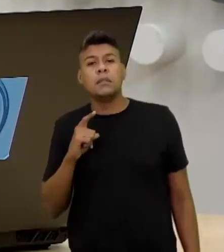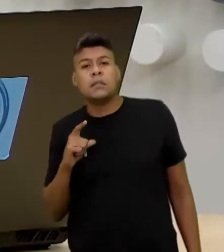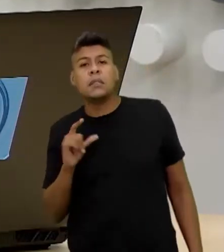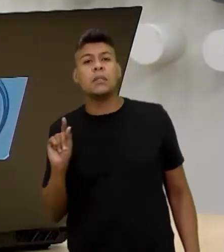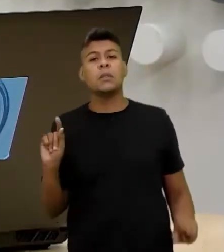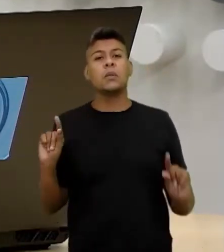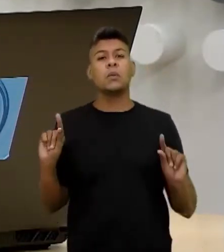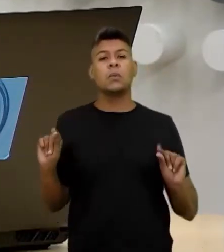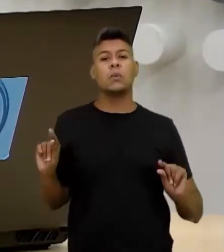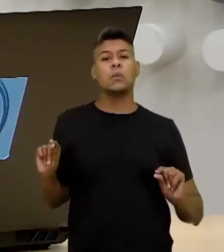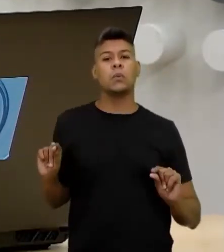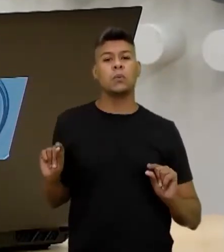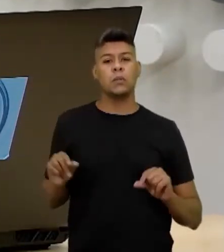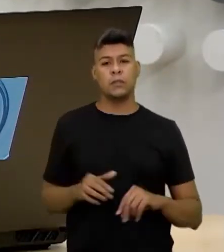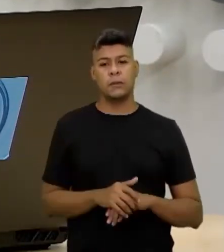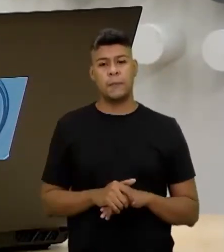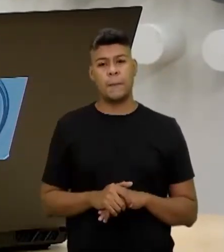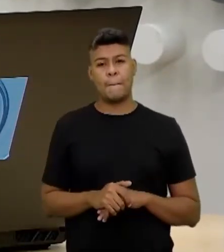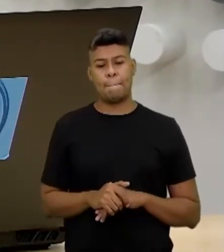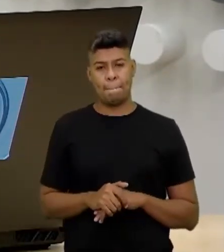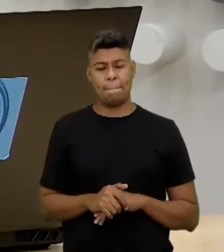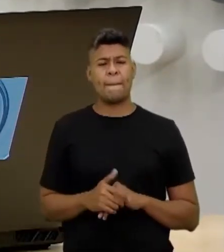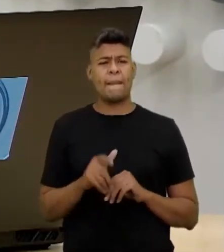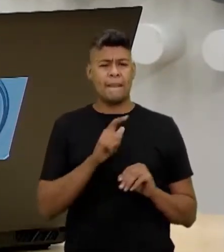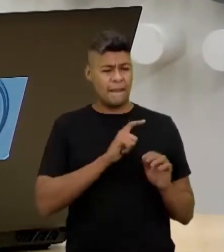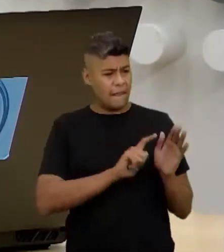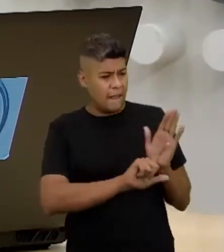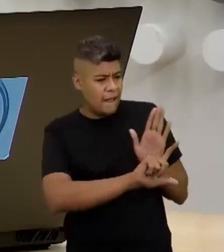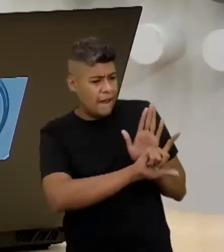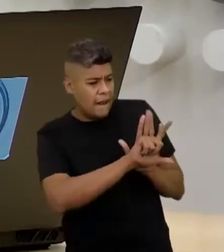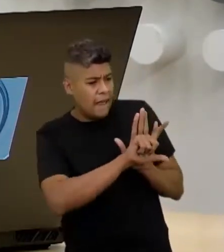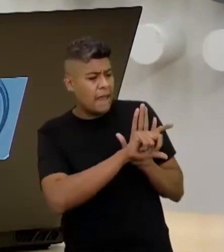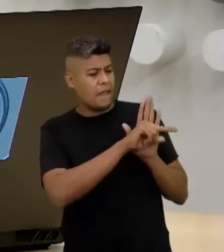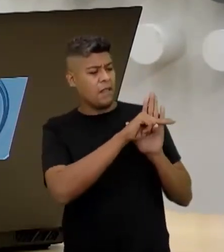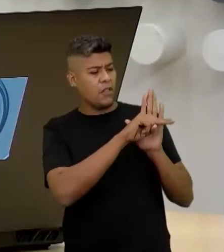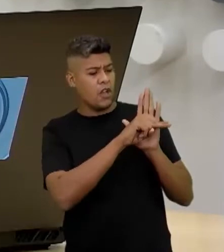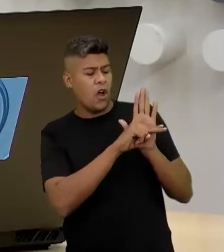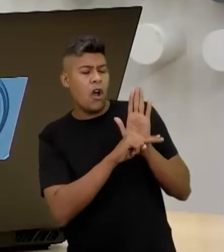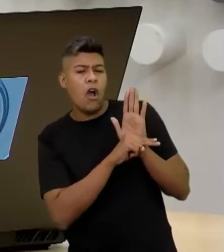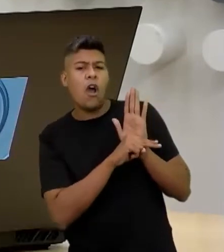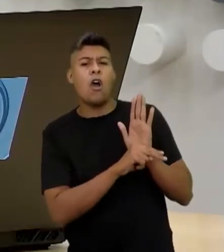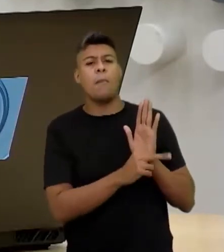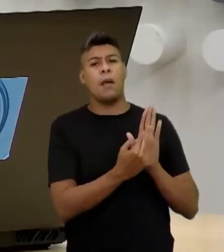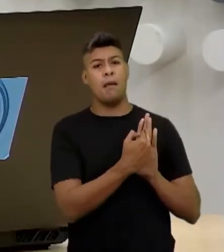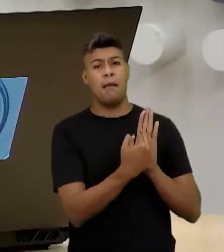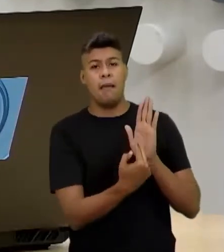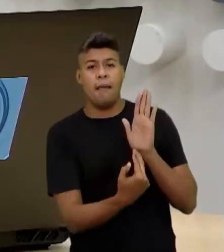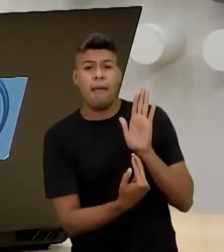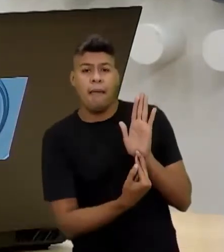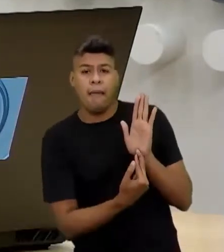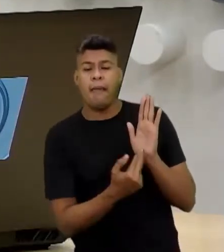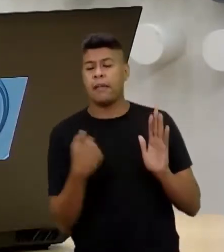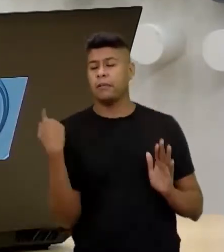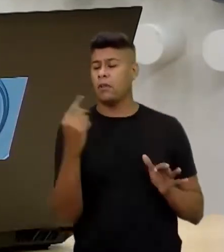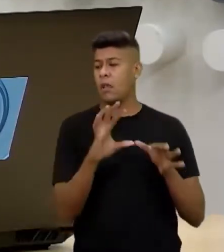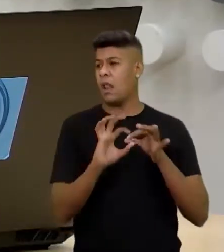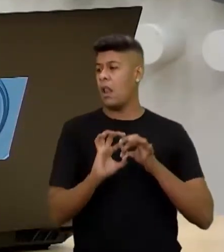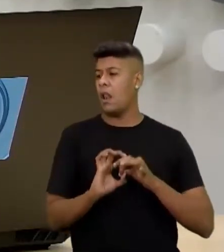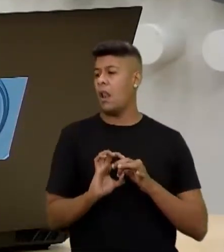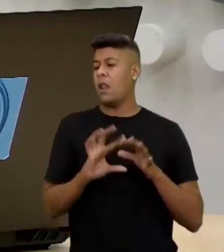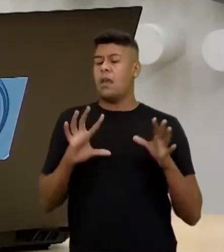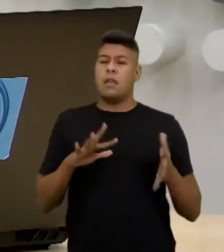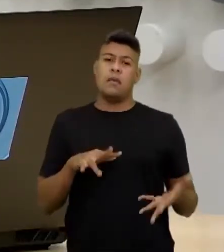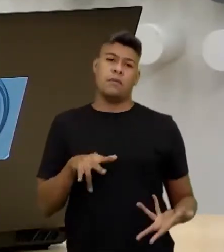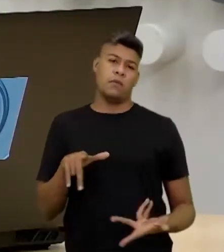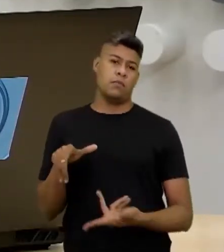estado né O que que tem leis normas regras enfim a gente vivia solto no mundo